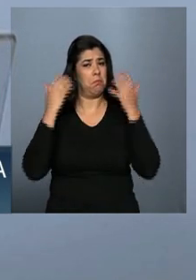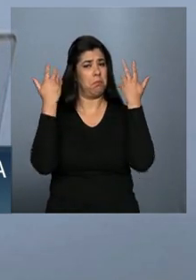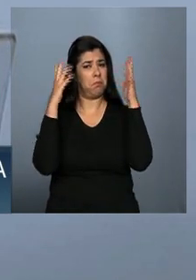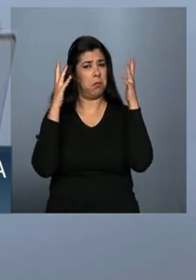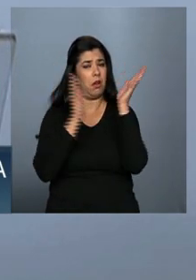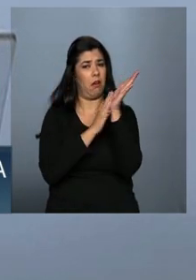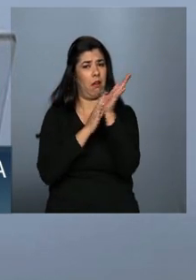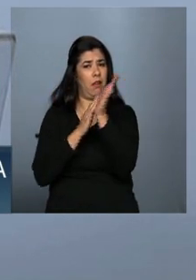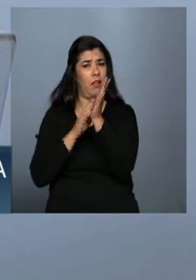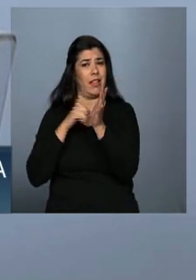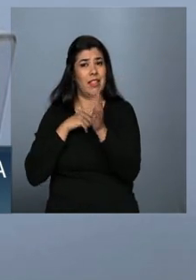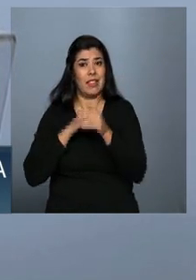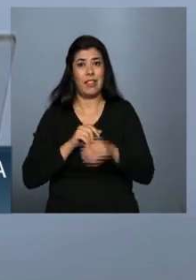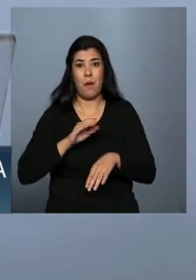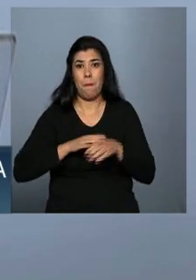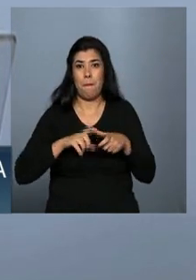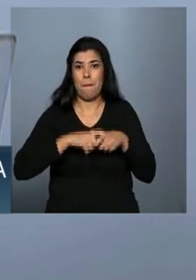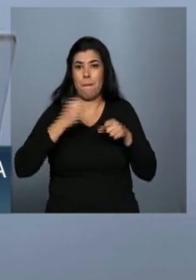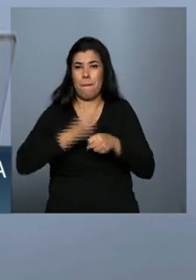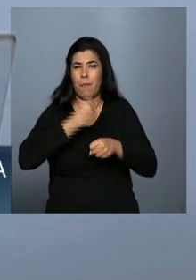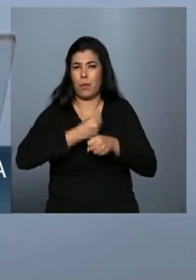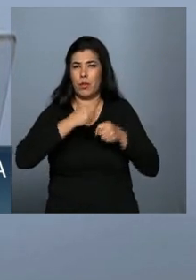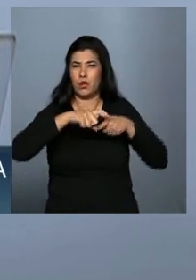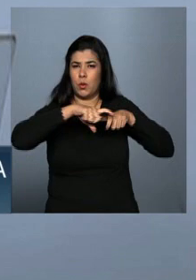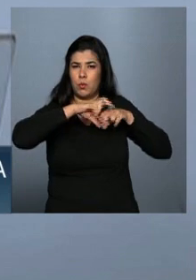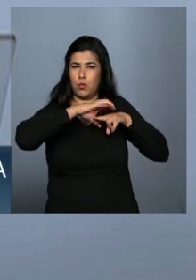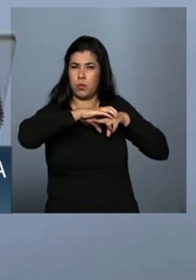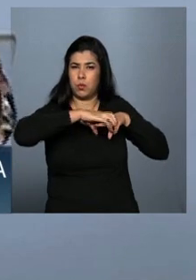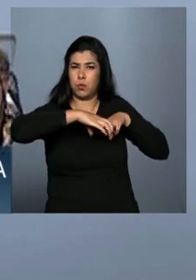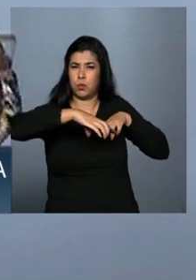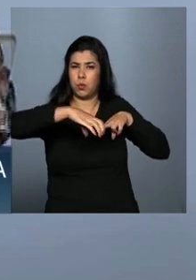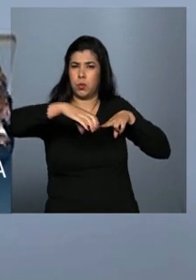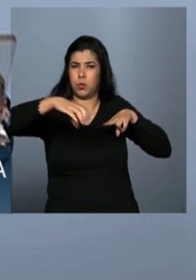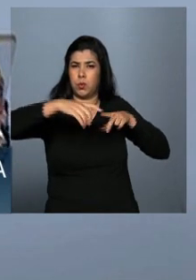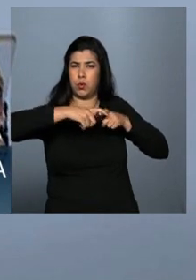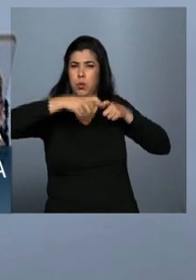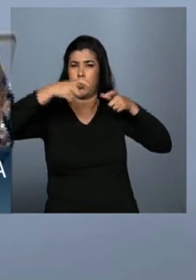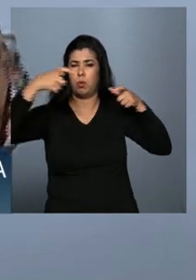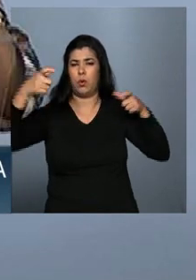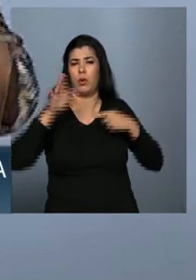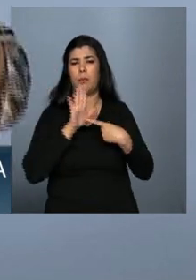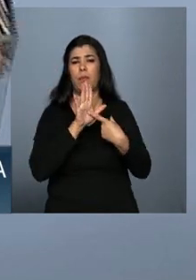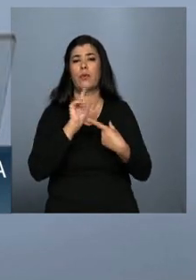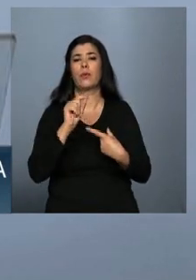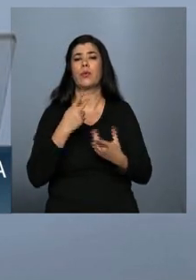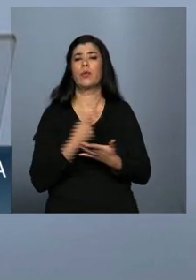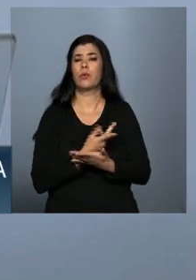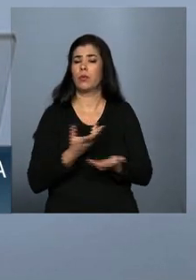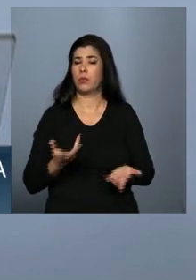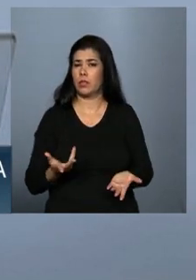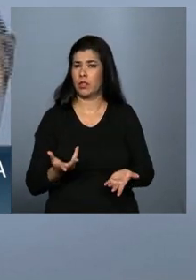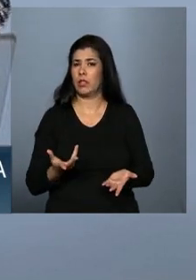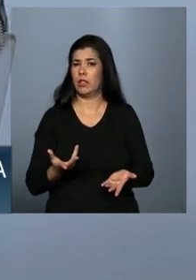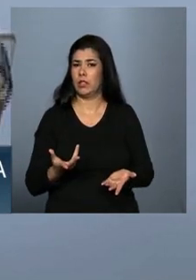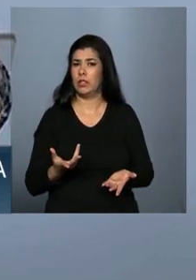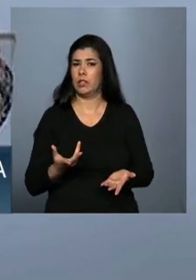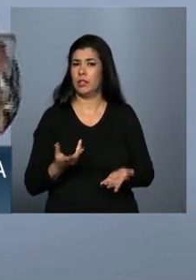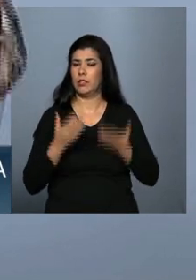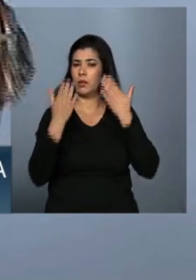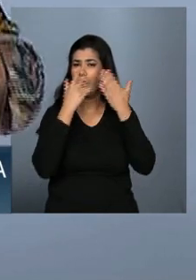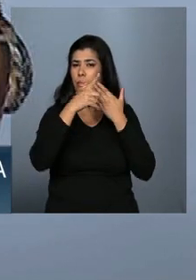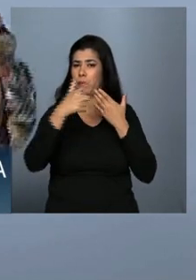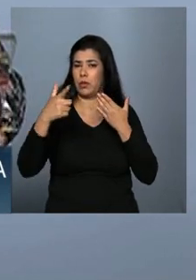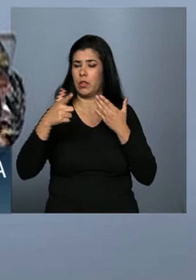maior túnel construído. E isso mostra que, além de